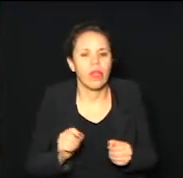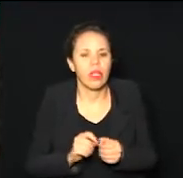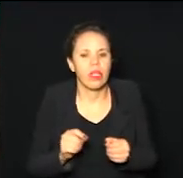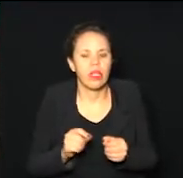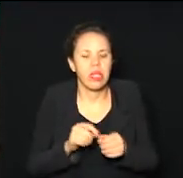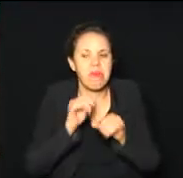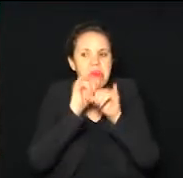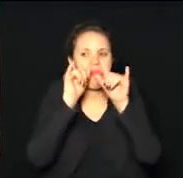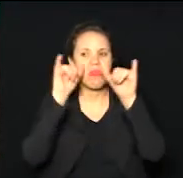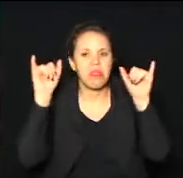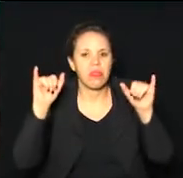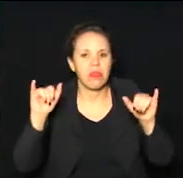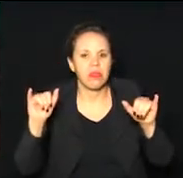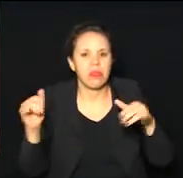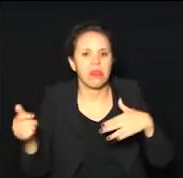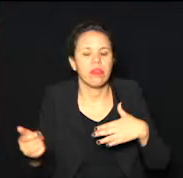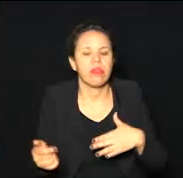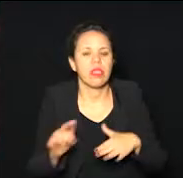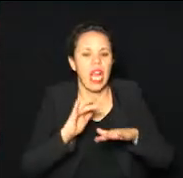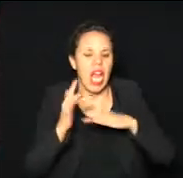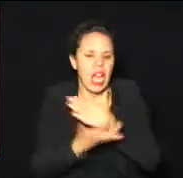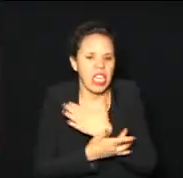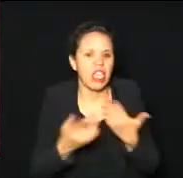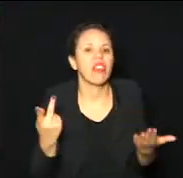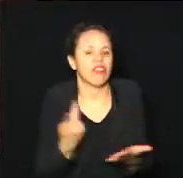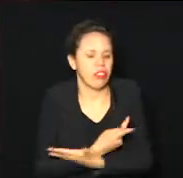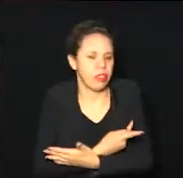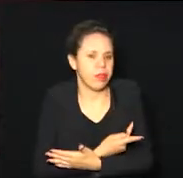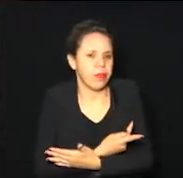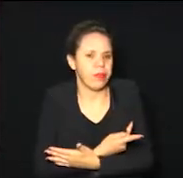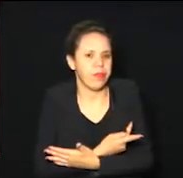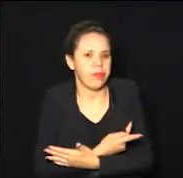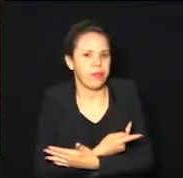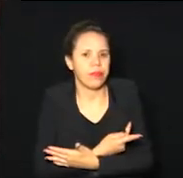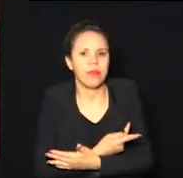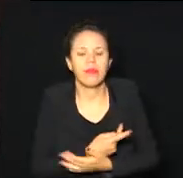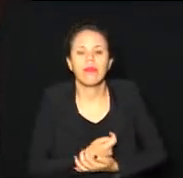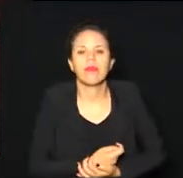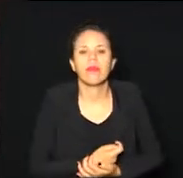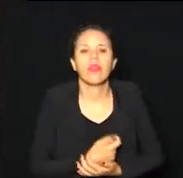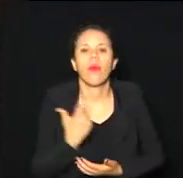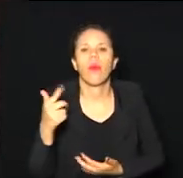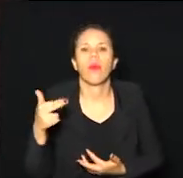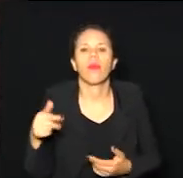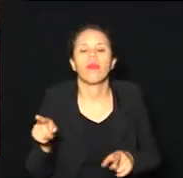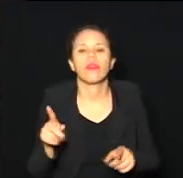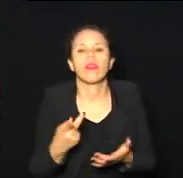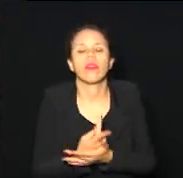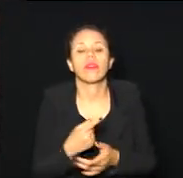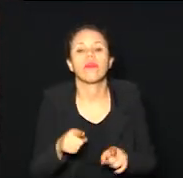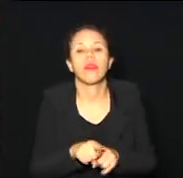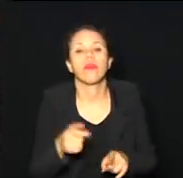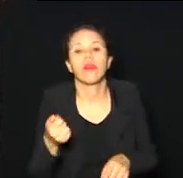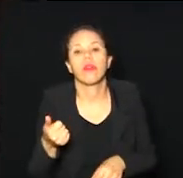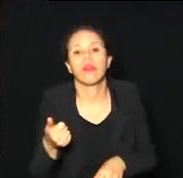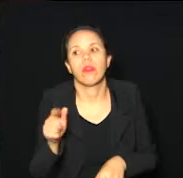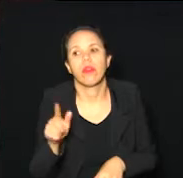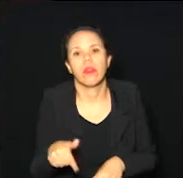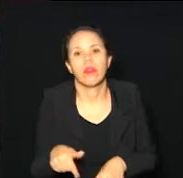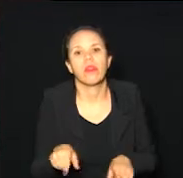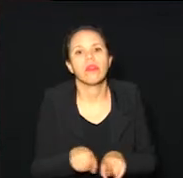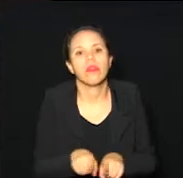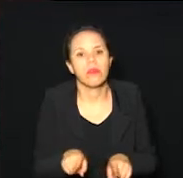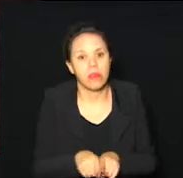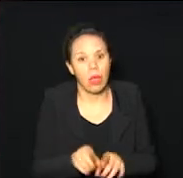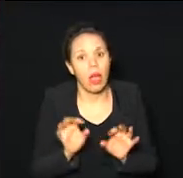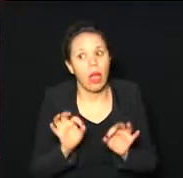notícia, a própria imprensa erra, né? Então, outro que errou também um pouco foi a imprensa, mas ela também